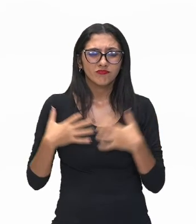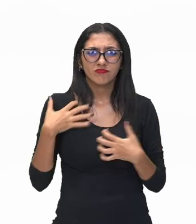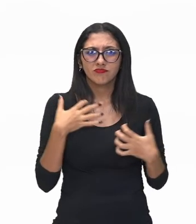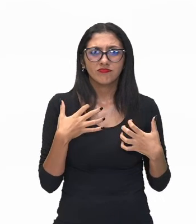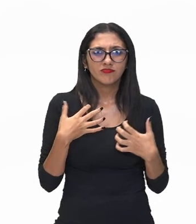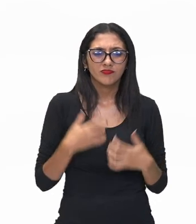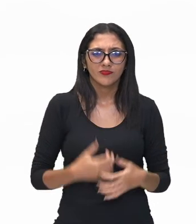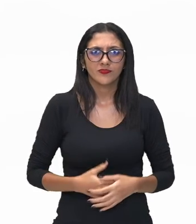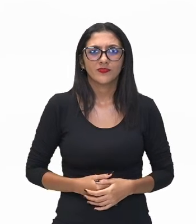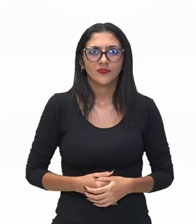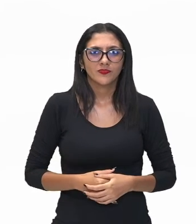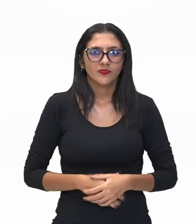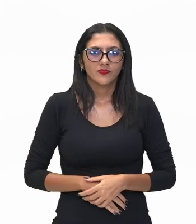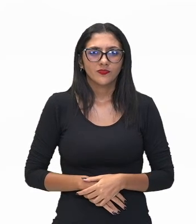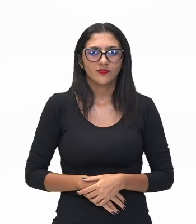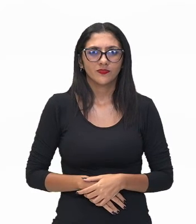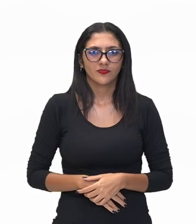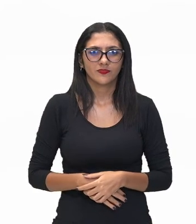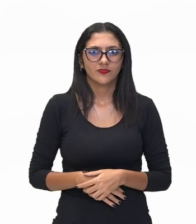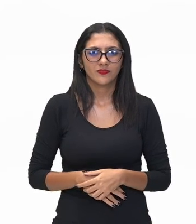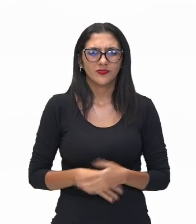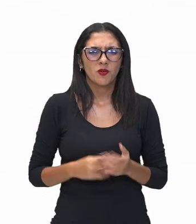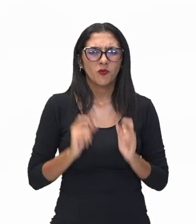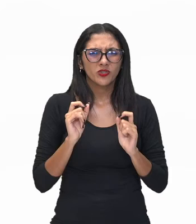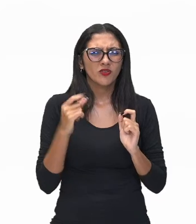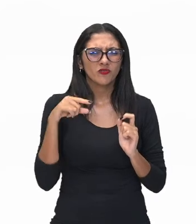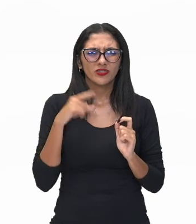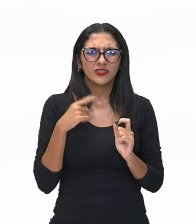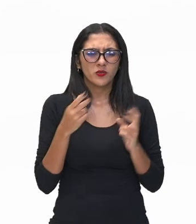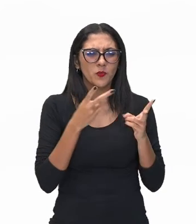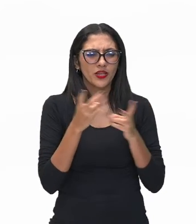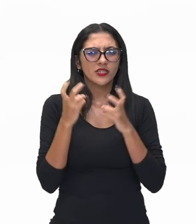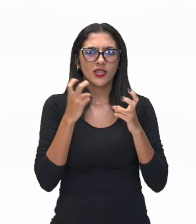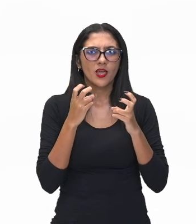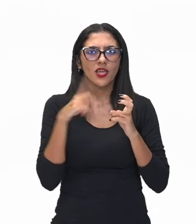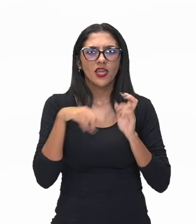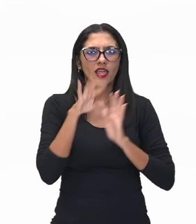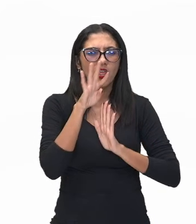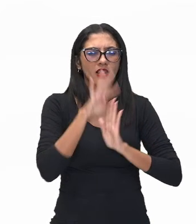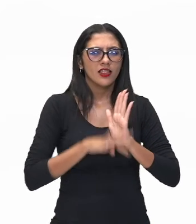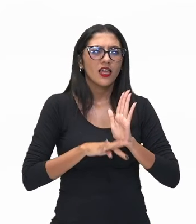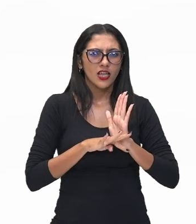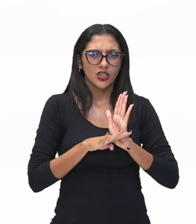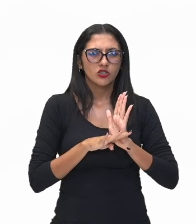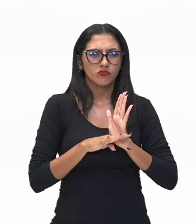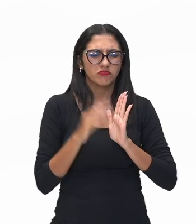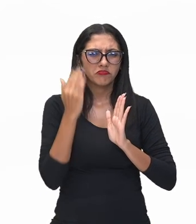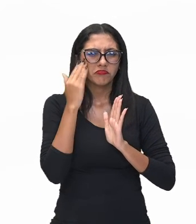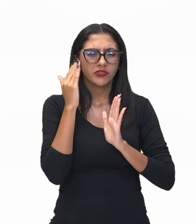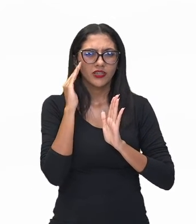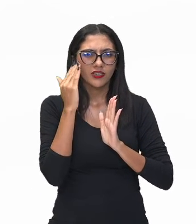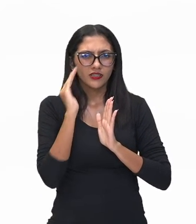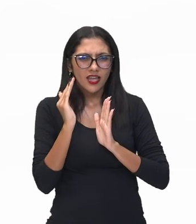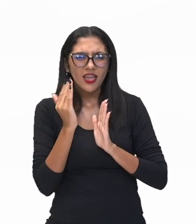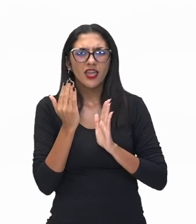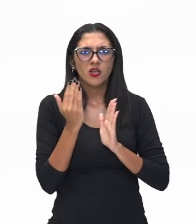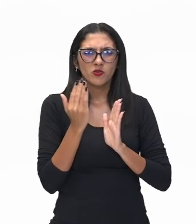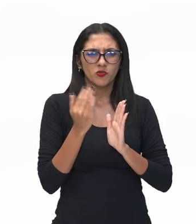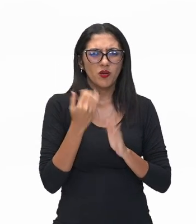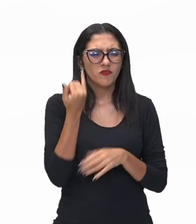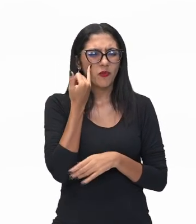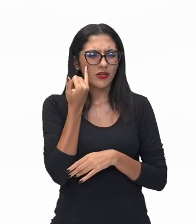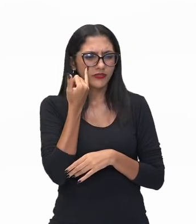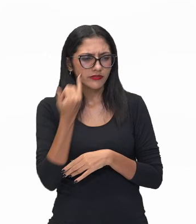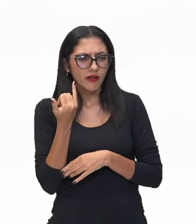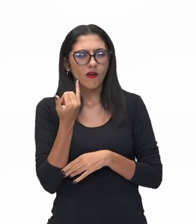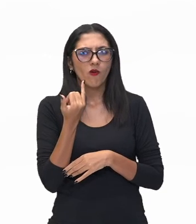mim. E aí, o que foi que vocês deduziram desse texto? Deu para pegar alguma coisa? Inferir alguma informação